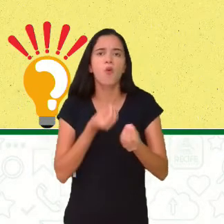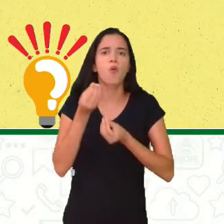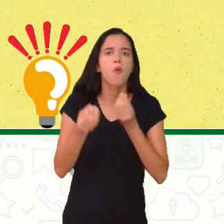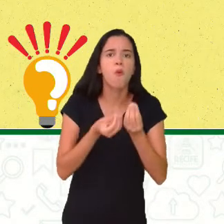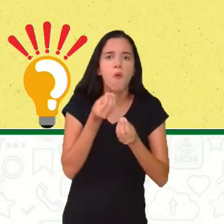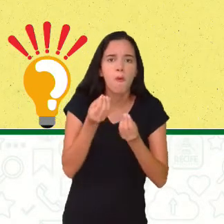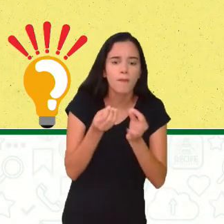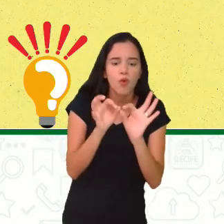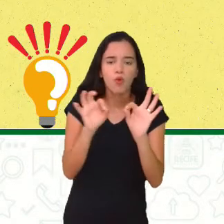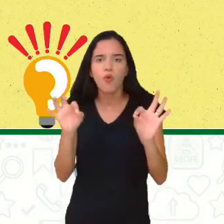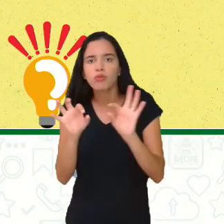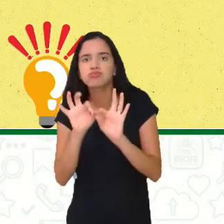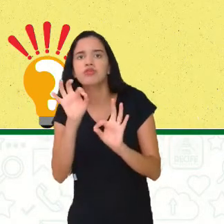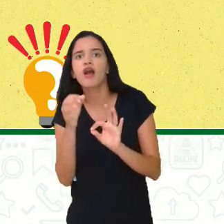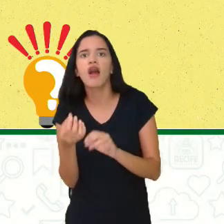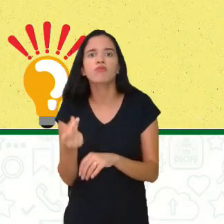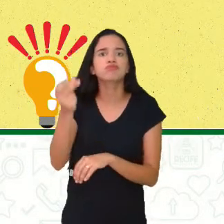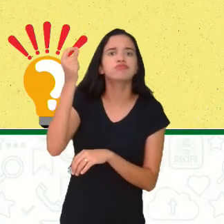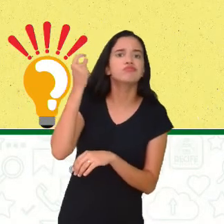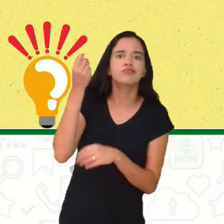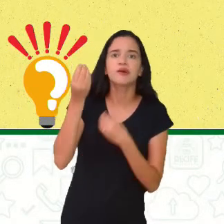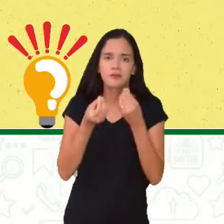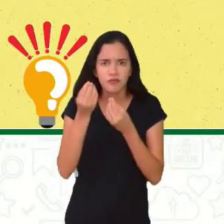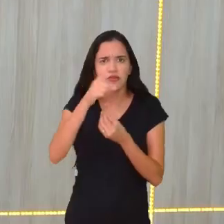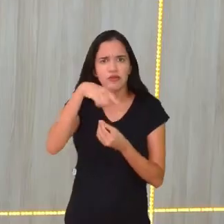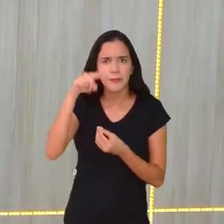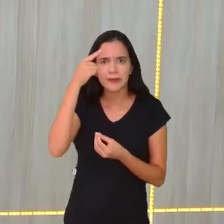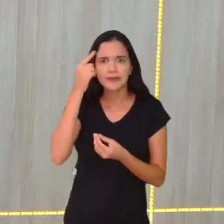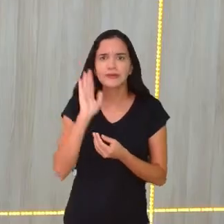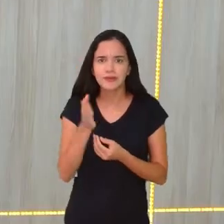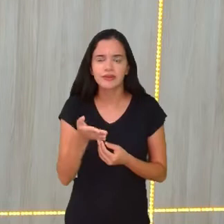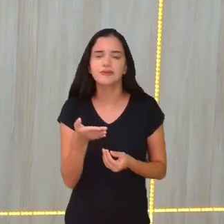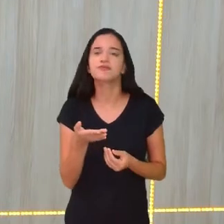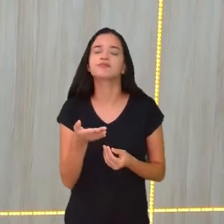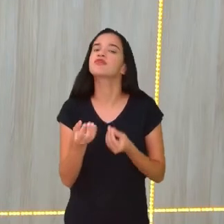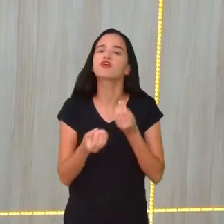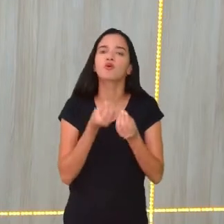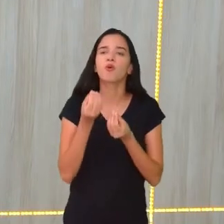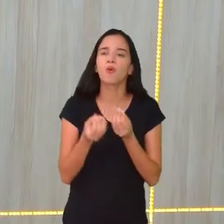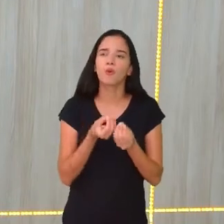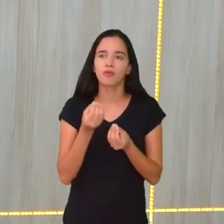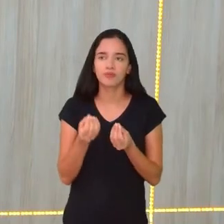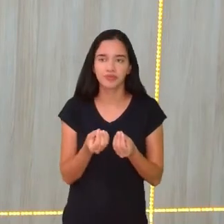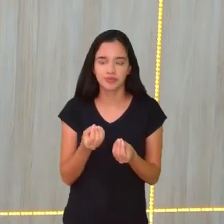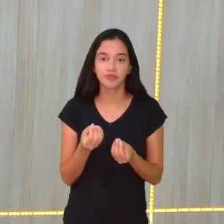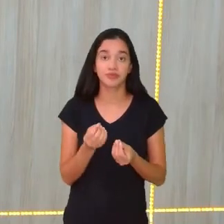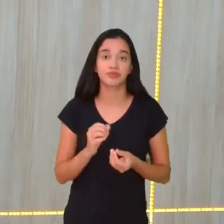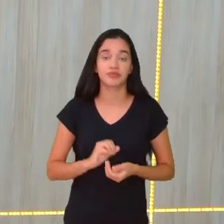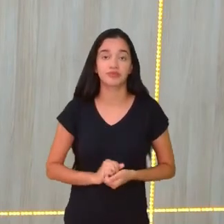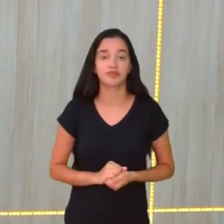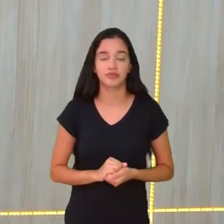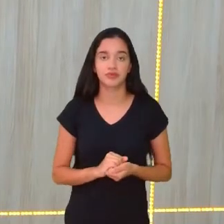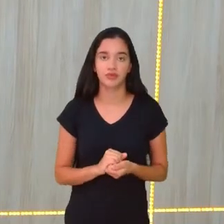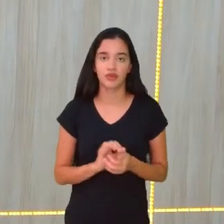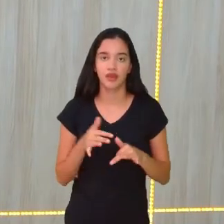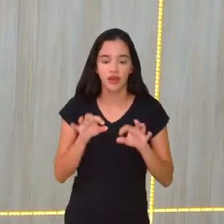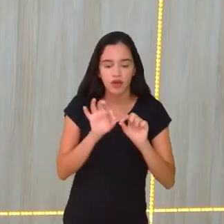se mediam as coisas? Já pensaram nisso? Olha, como era que a gente media?